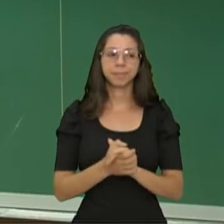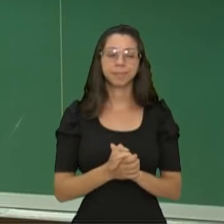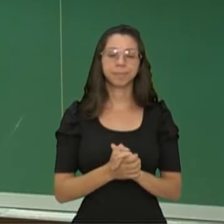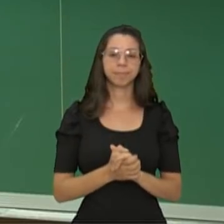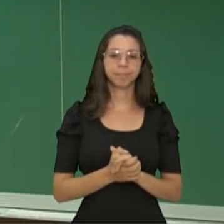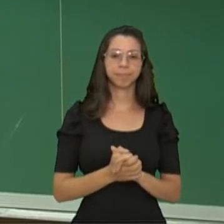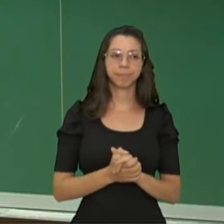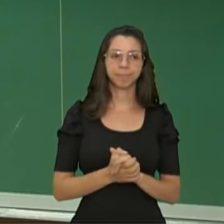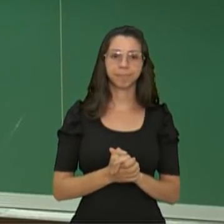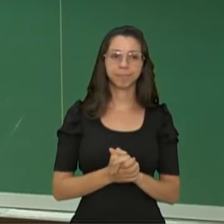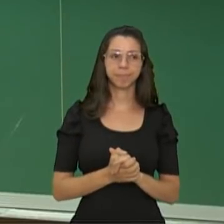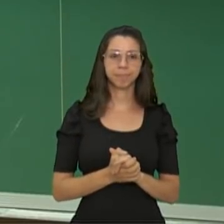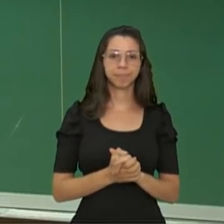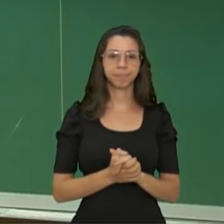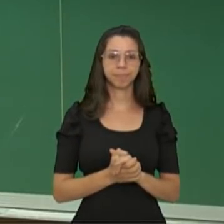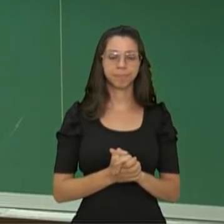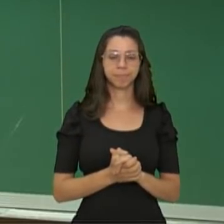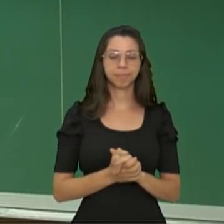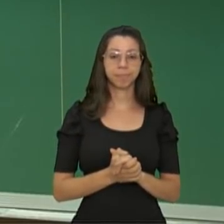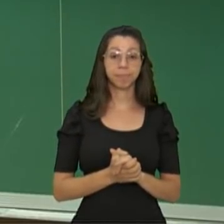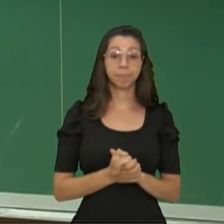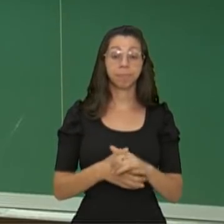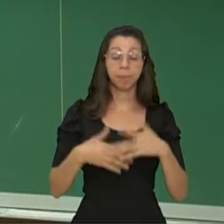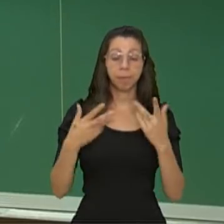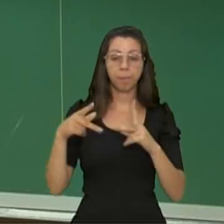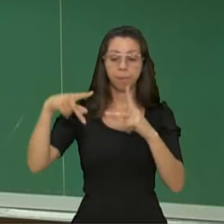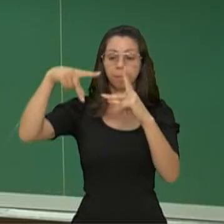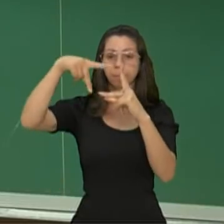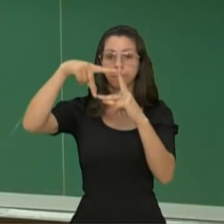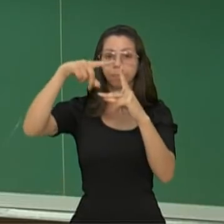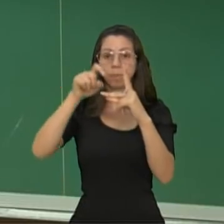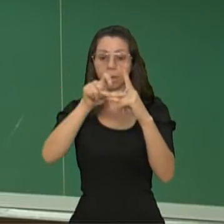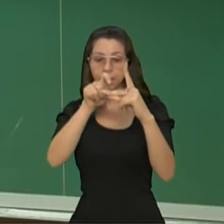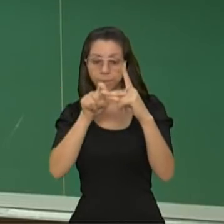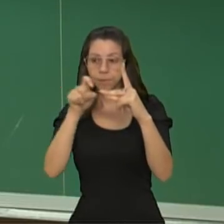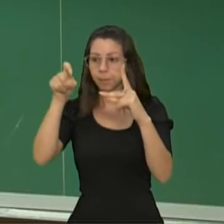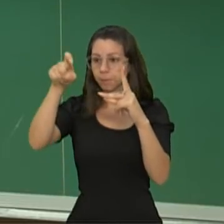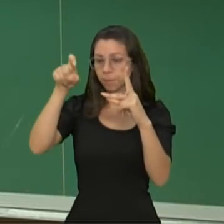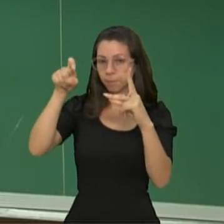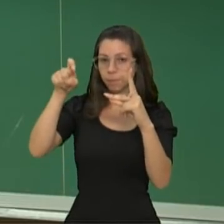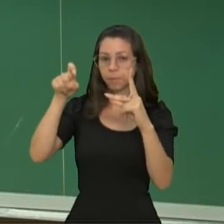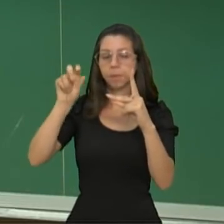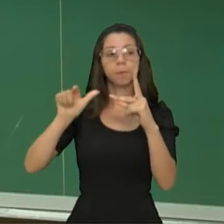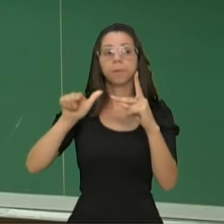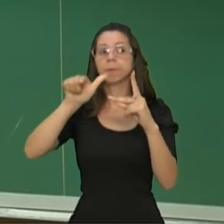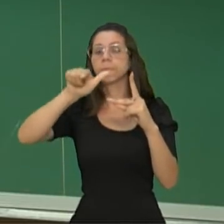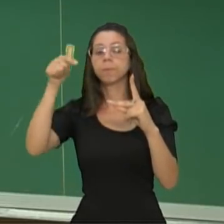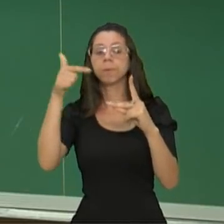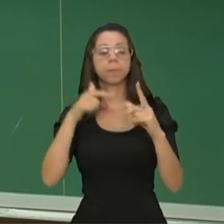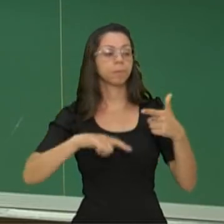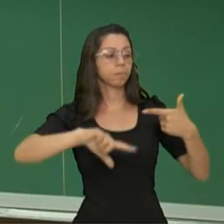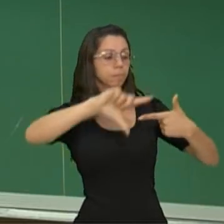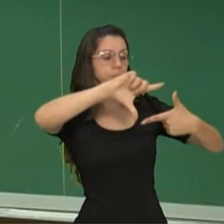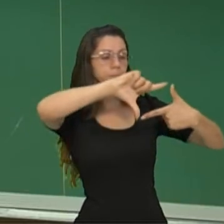menos. X e x aqui. E o outro valor